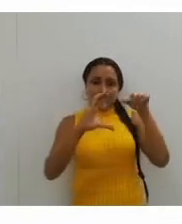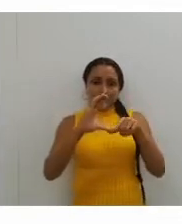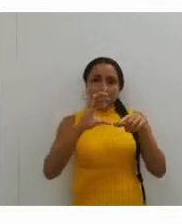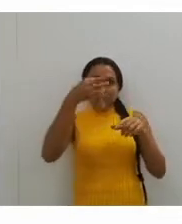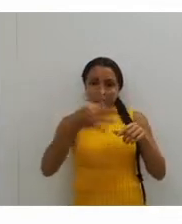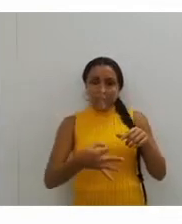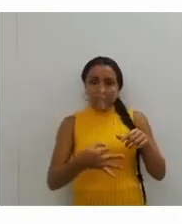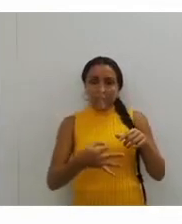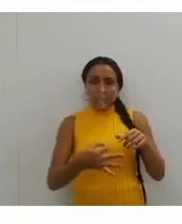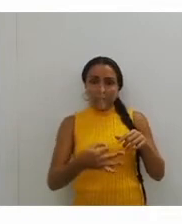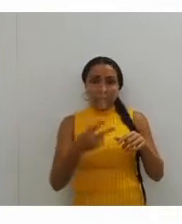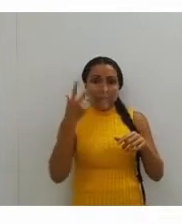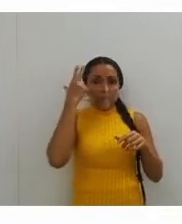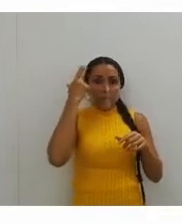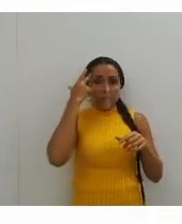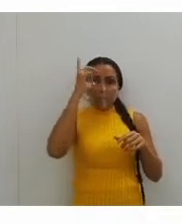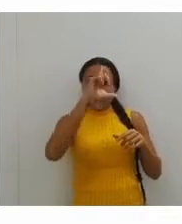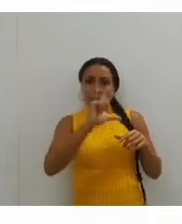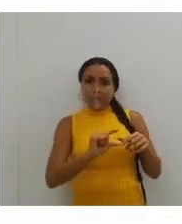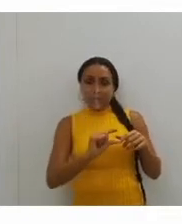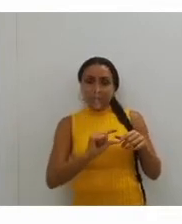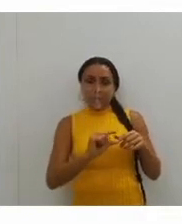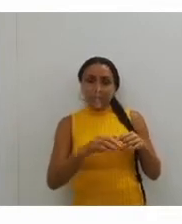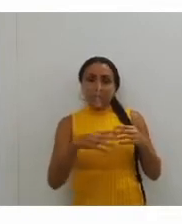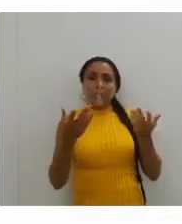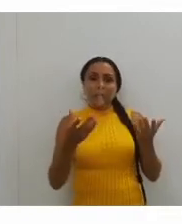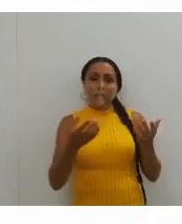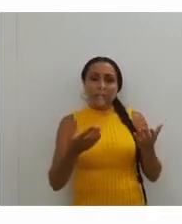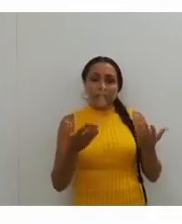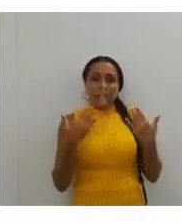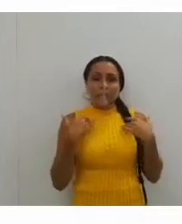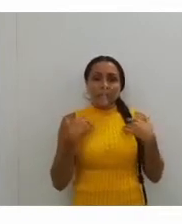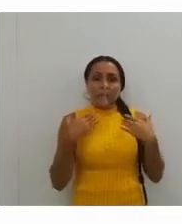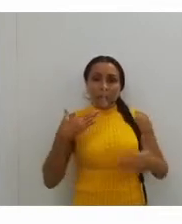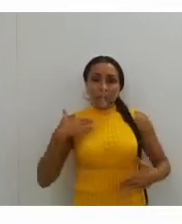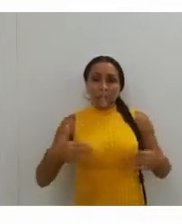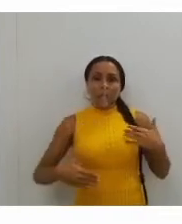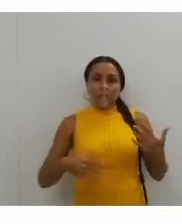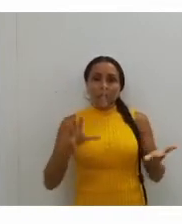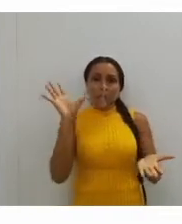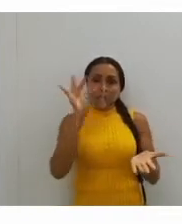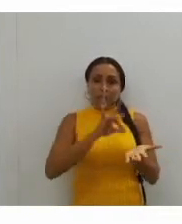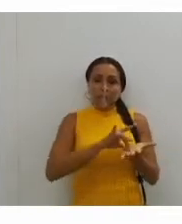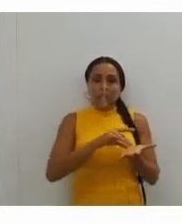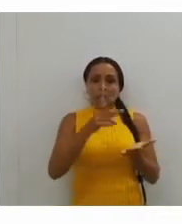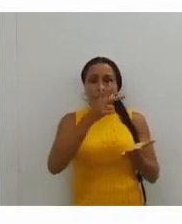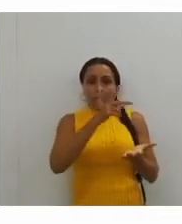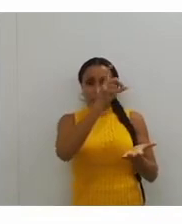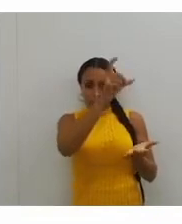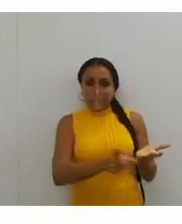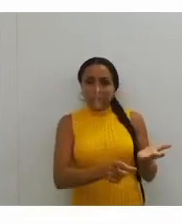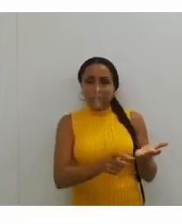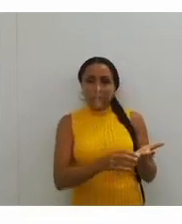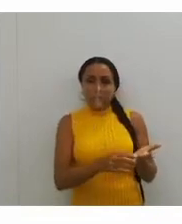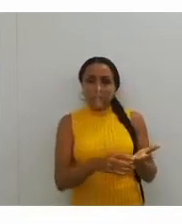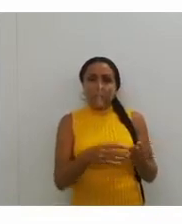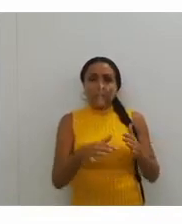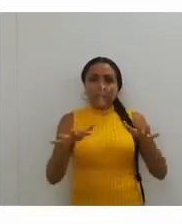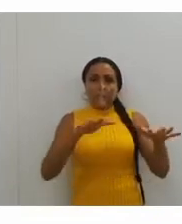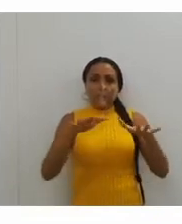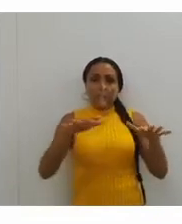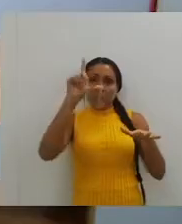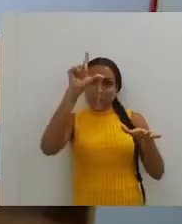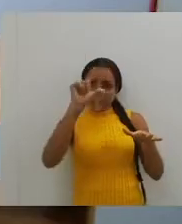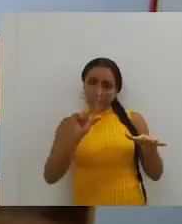é menor do que o peso real da pessoa. Marca a letra C porque o movimento é retardado. Se